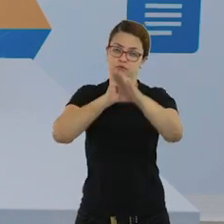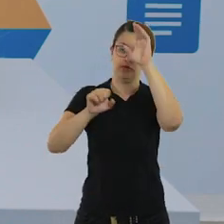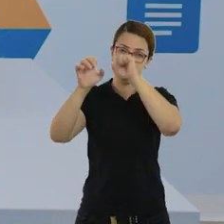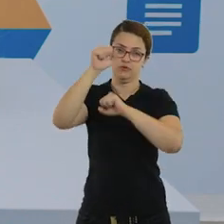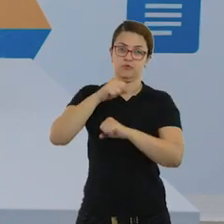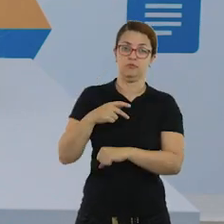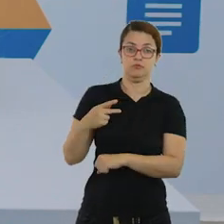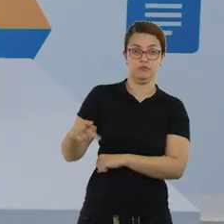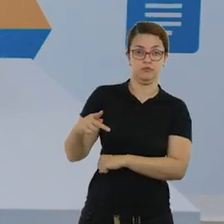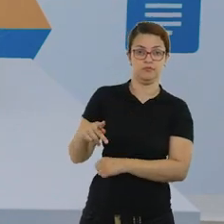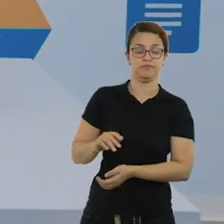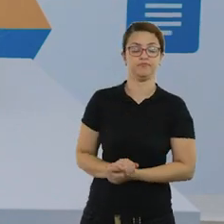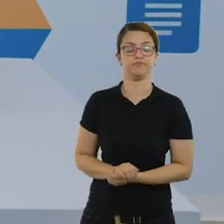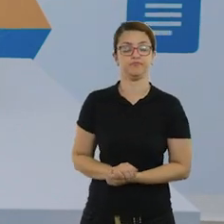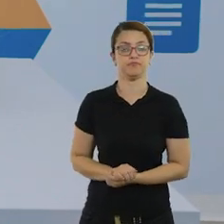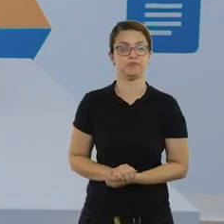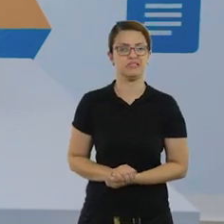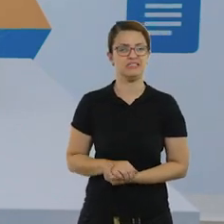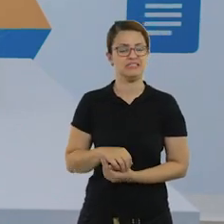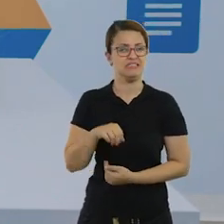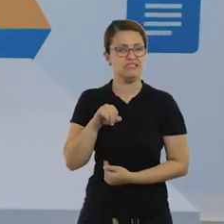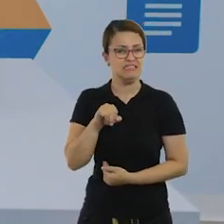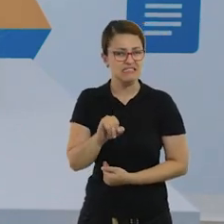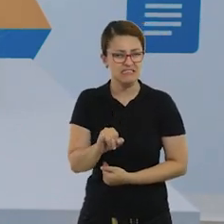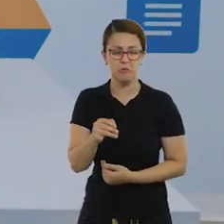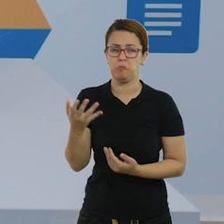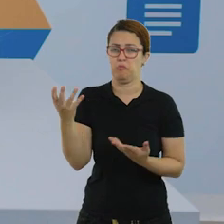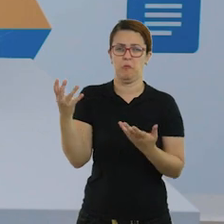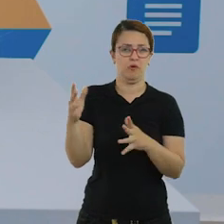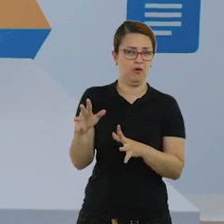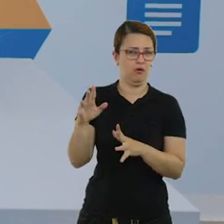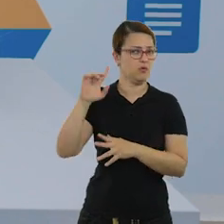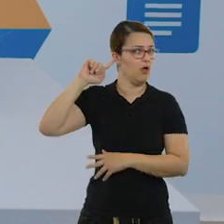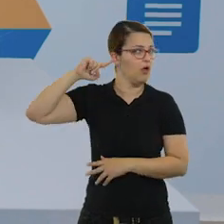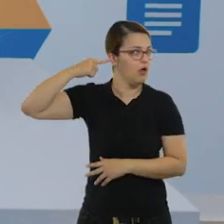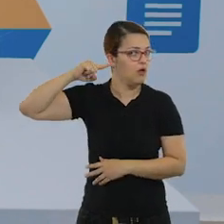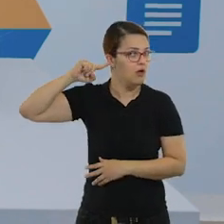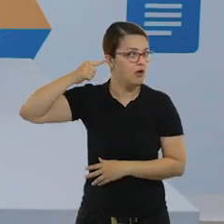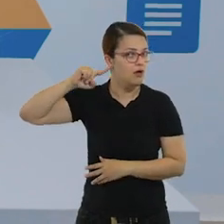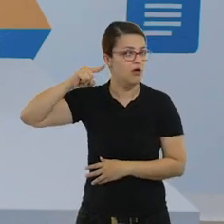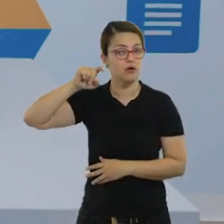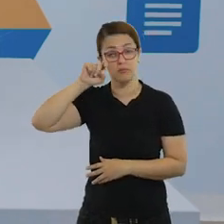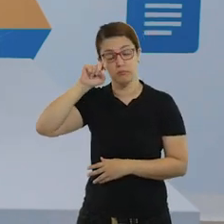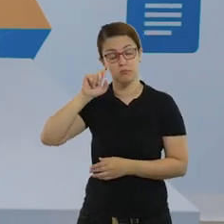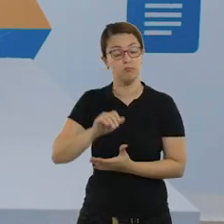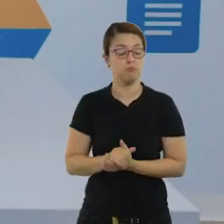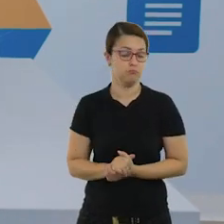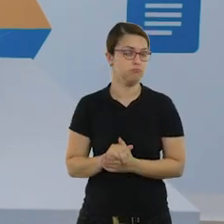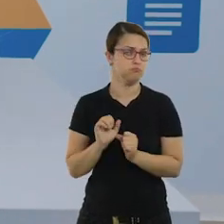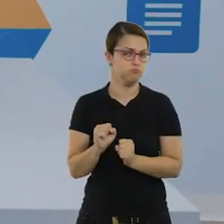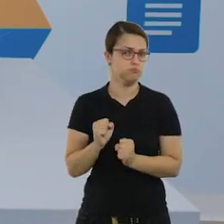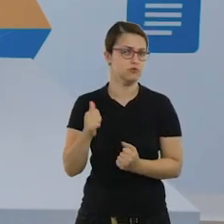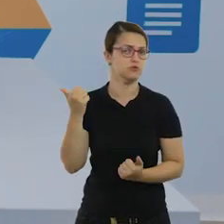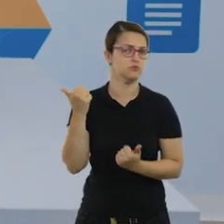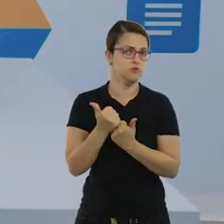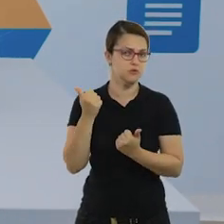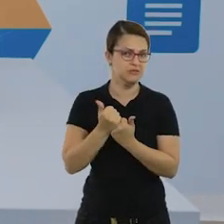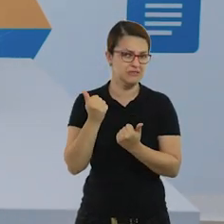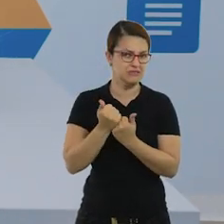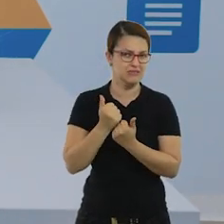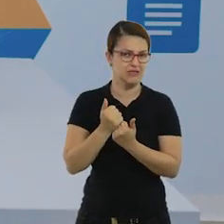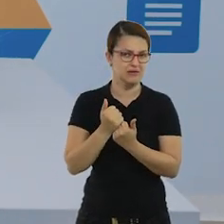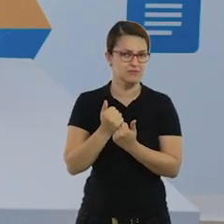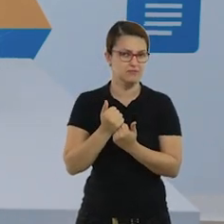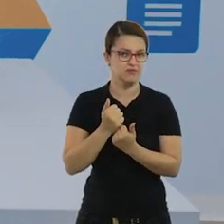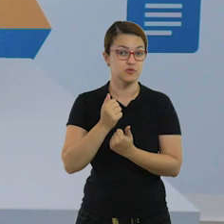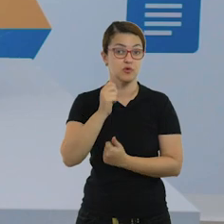dele. Se você não tiver ou não quiser usar essas hastes flexíveis, você pode substituir por palitinho de